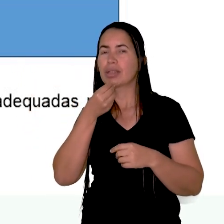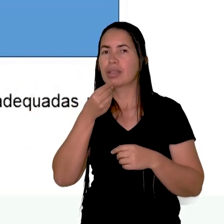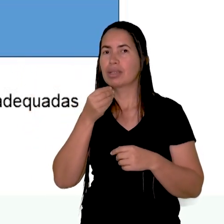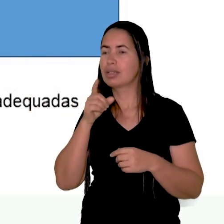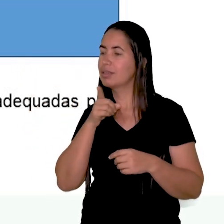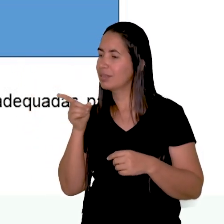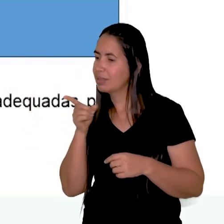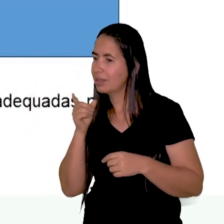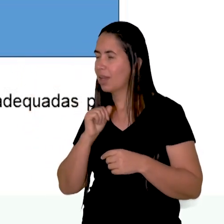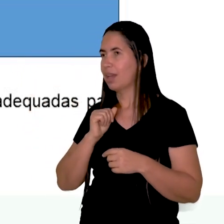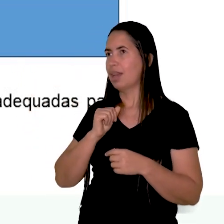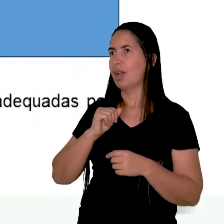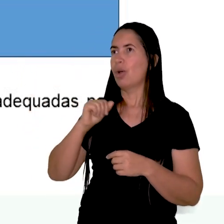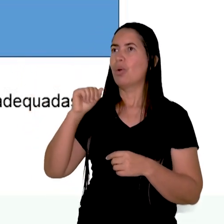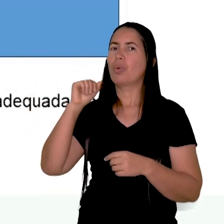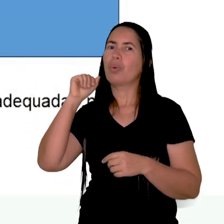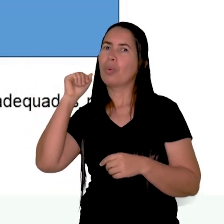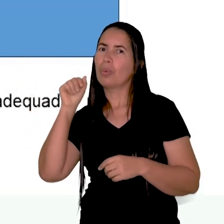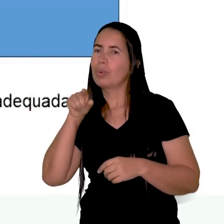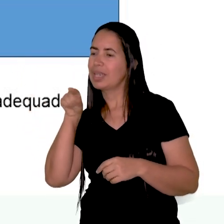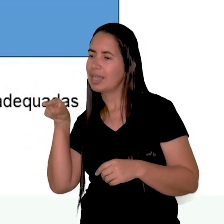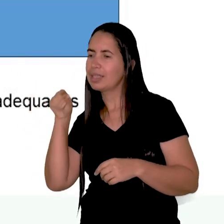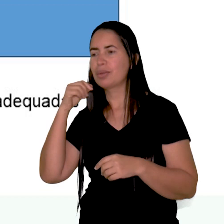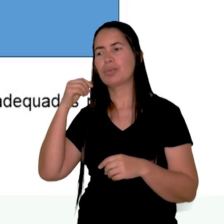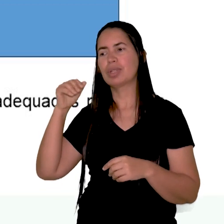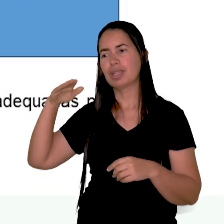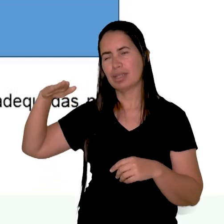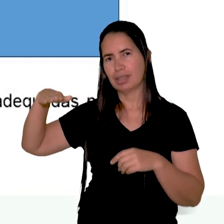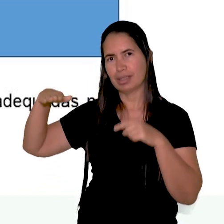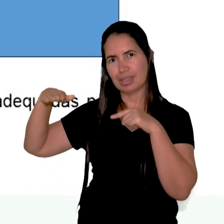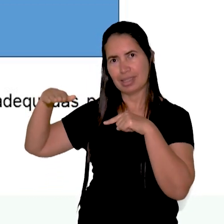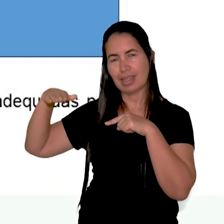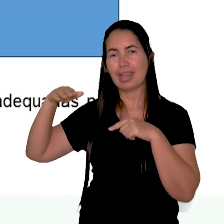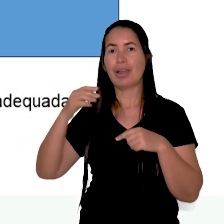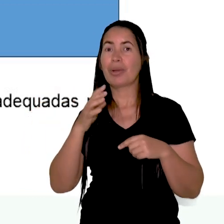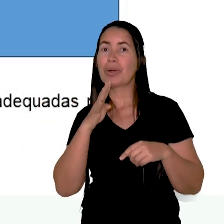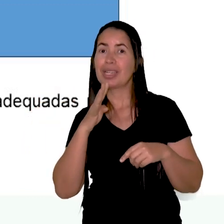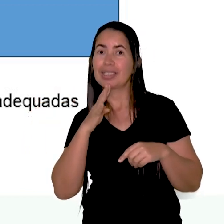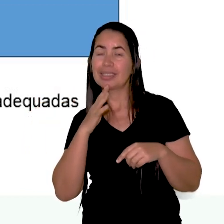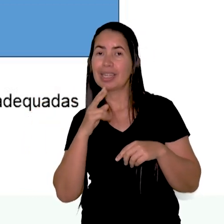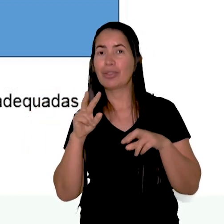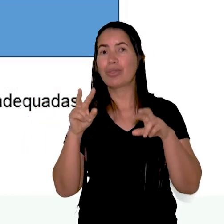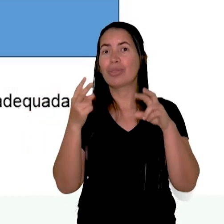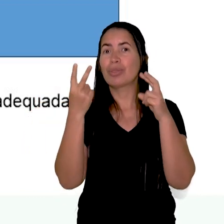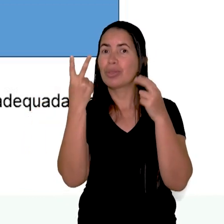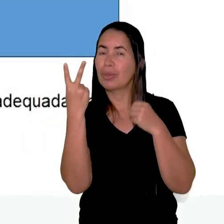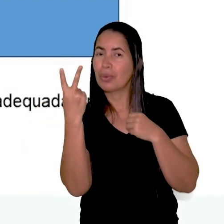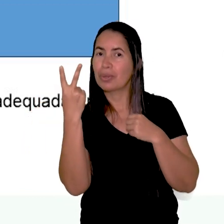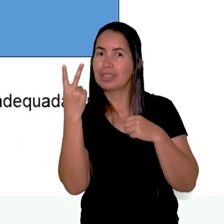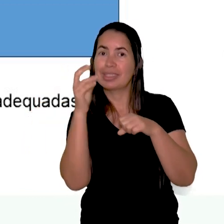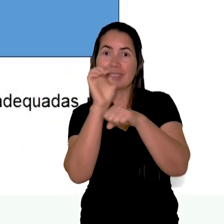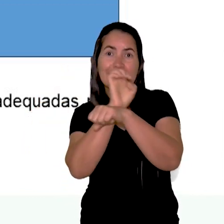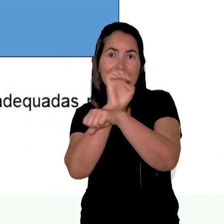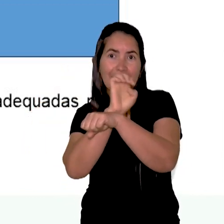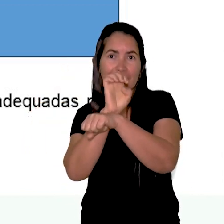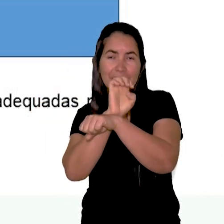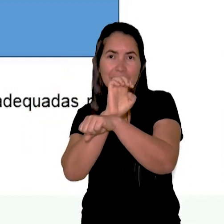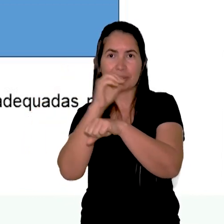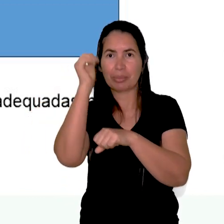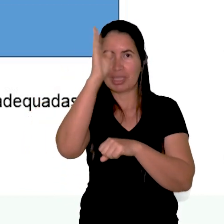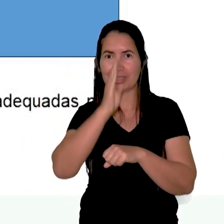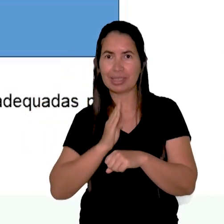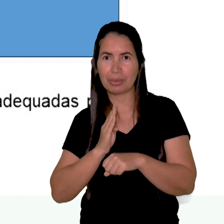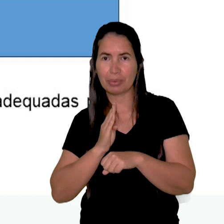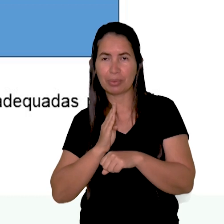um garoto como vocês, do 4º ano, vai conhecer 2 estados do Brasil,